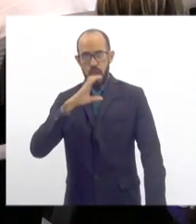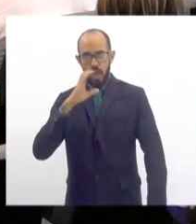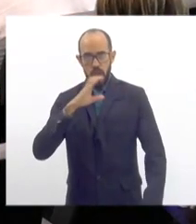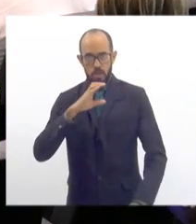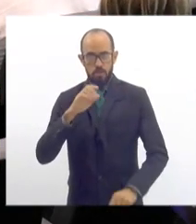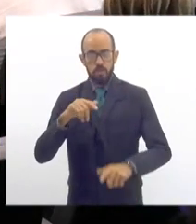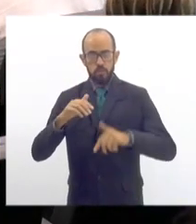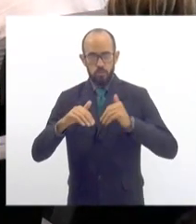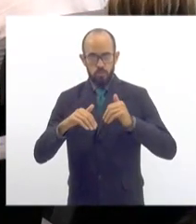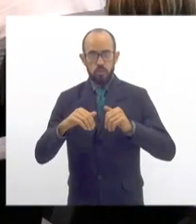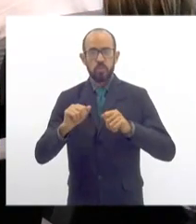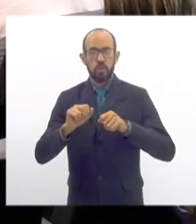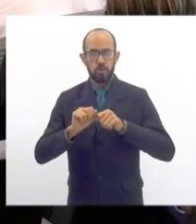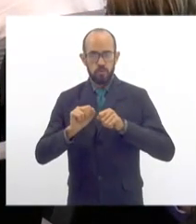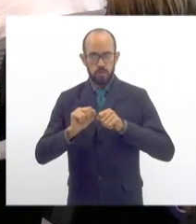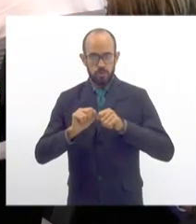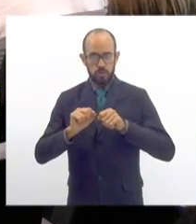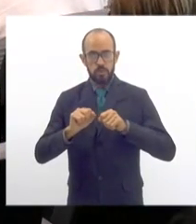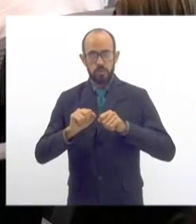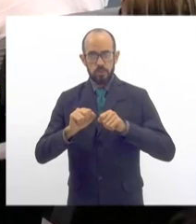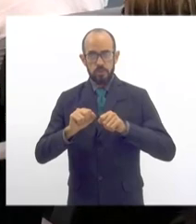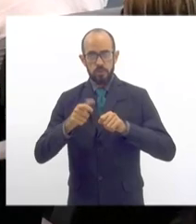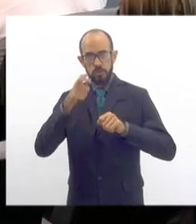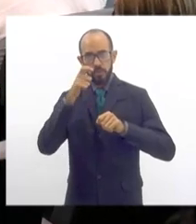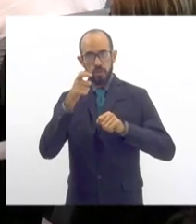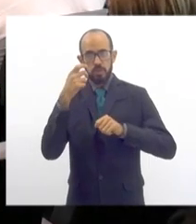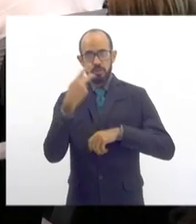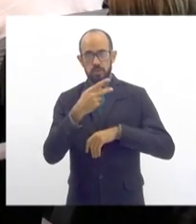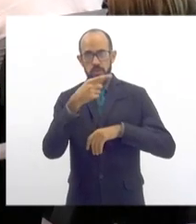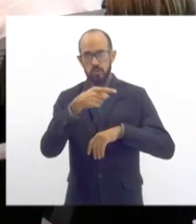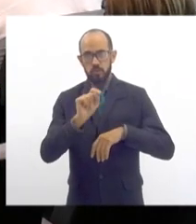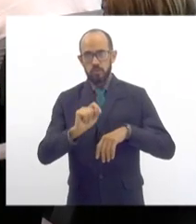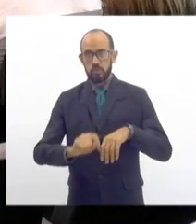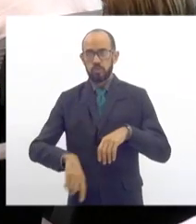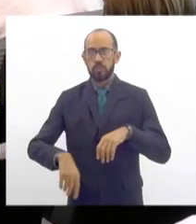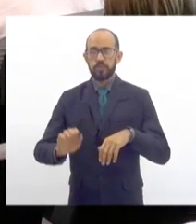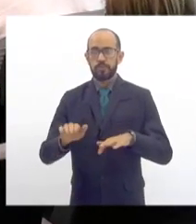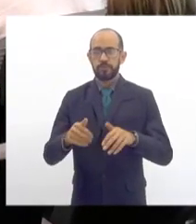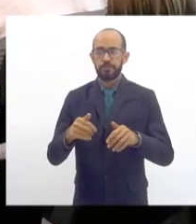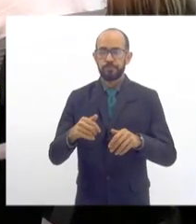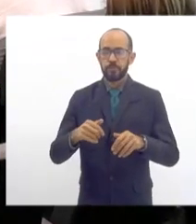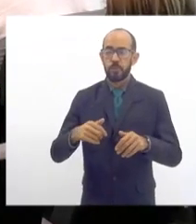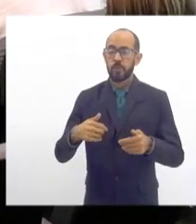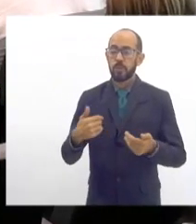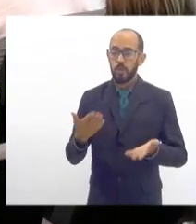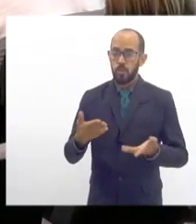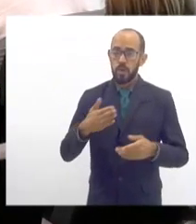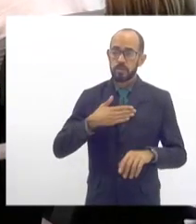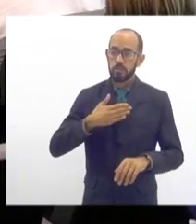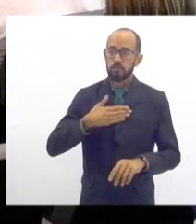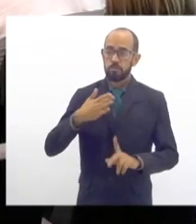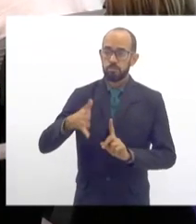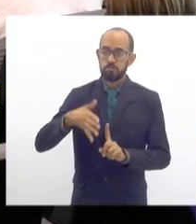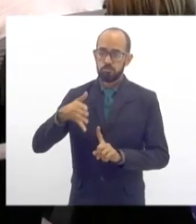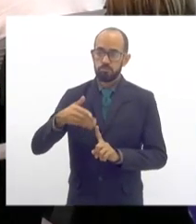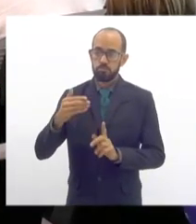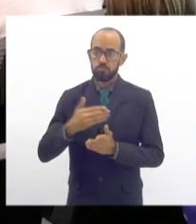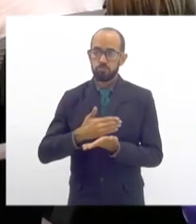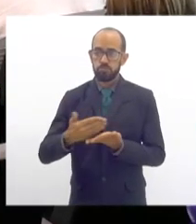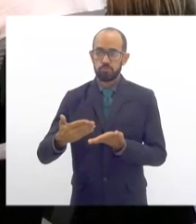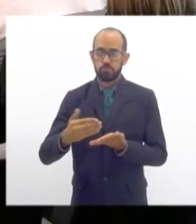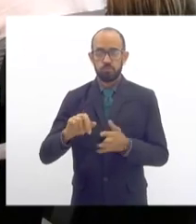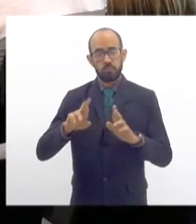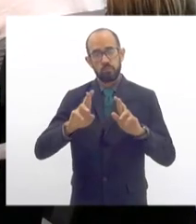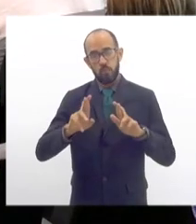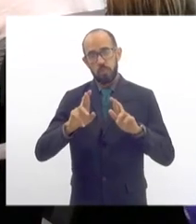enfim, presteza. Portanto, deputado Rodrigo Amorim, é a menção inicial que faço. Acho que a gente está conseguindo dar alguns passos adiante. Espero que a